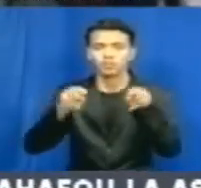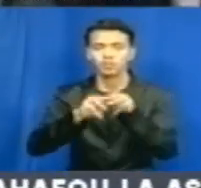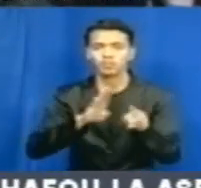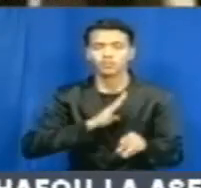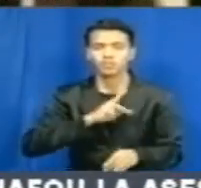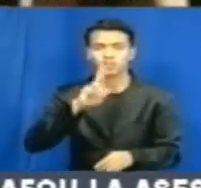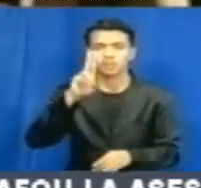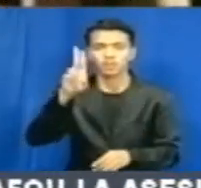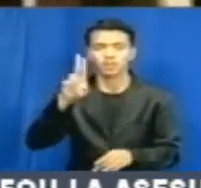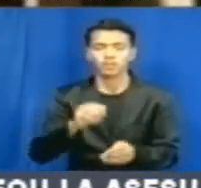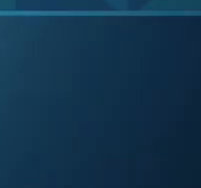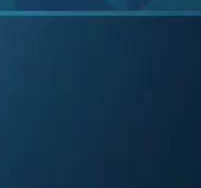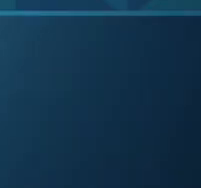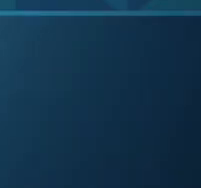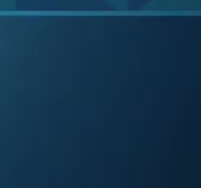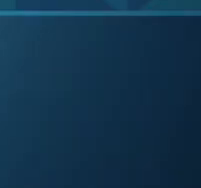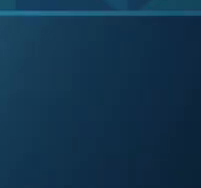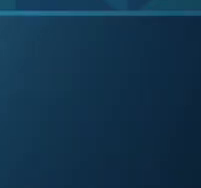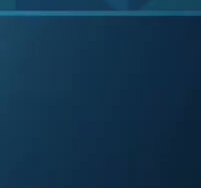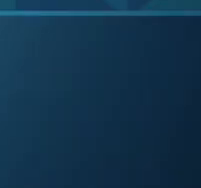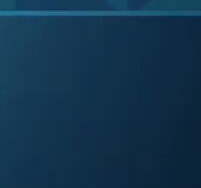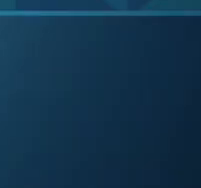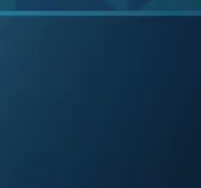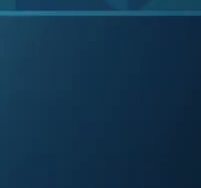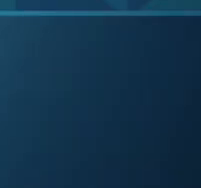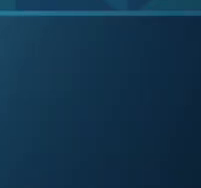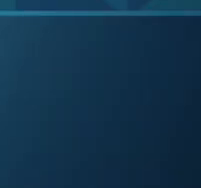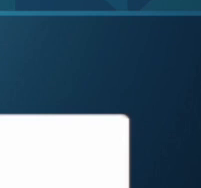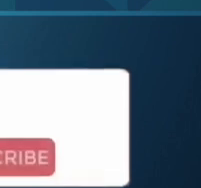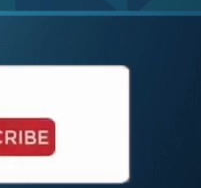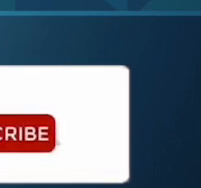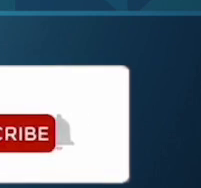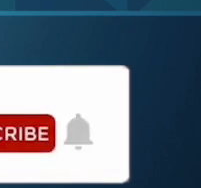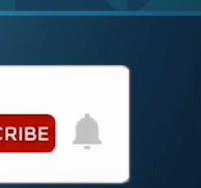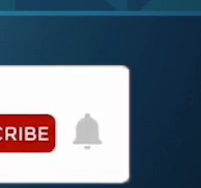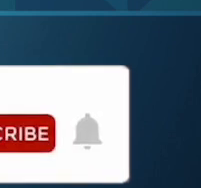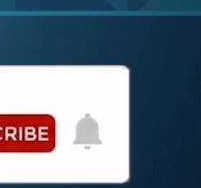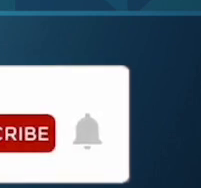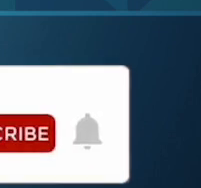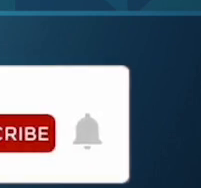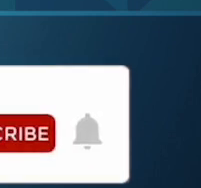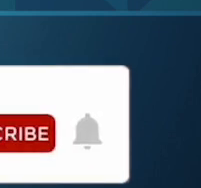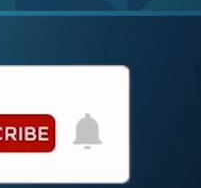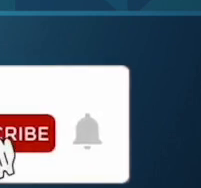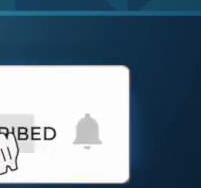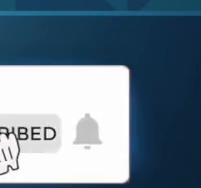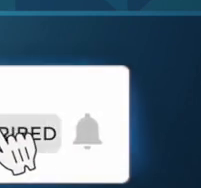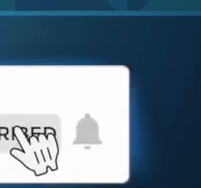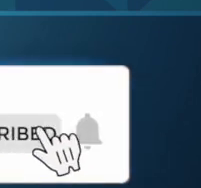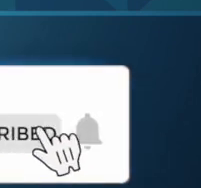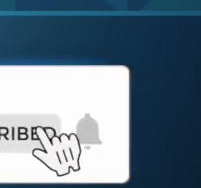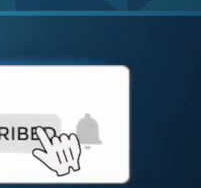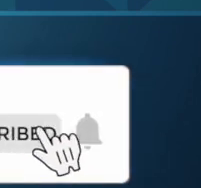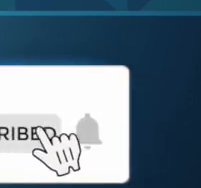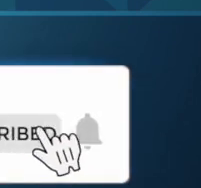Baucau Pedro Almeida ba RTTL. Atu hetang informação factuais no atuais, keta haluha inscreva e